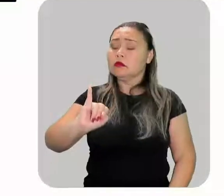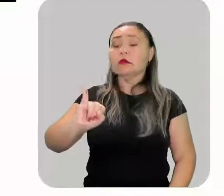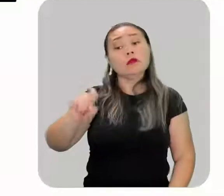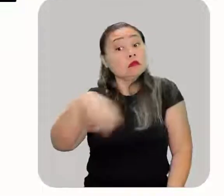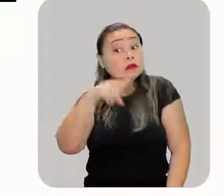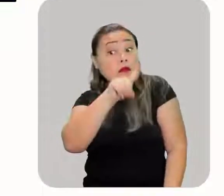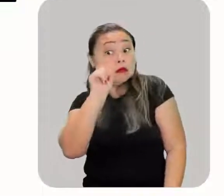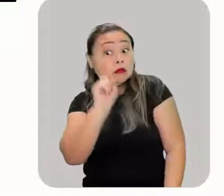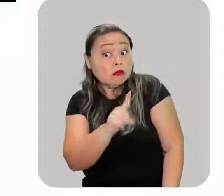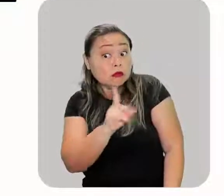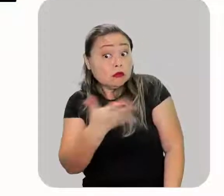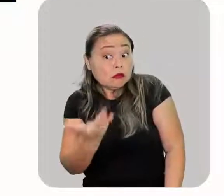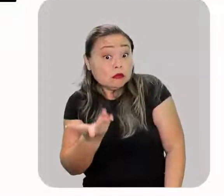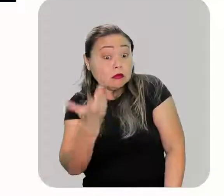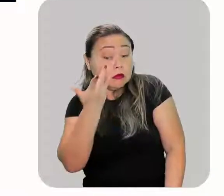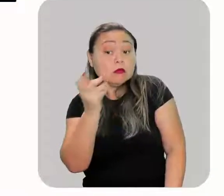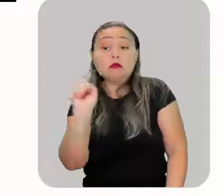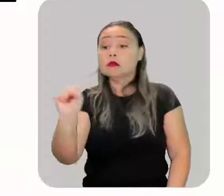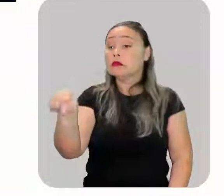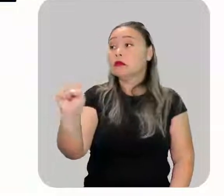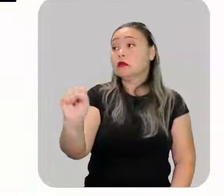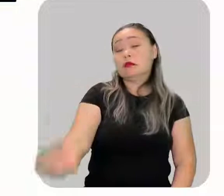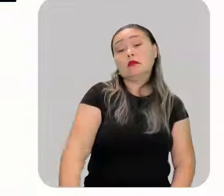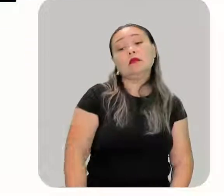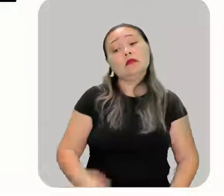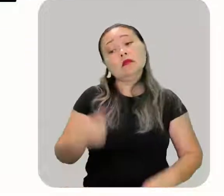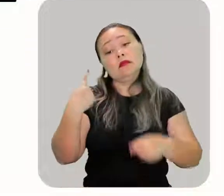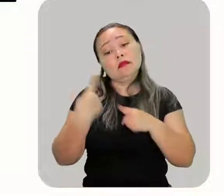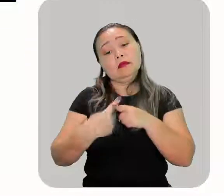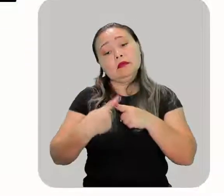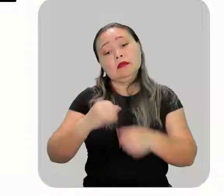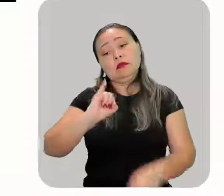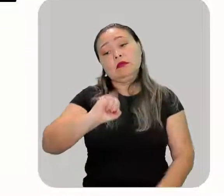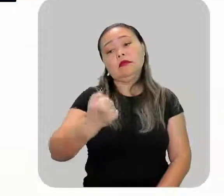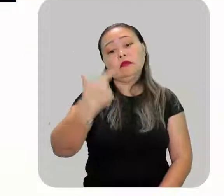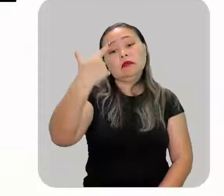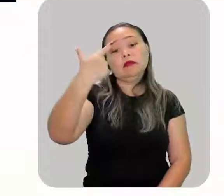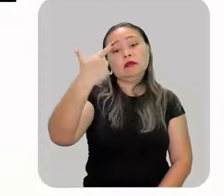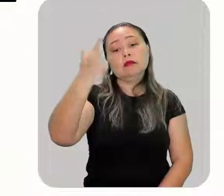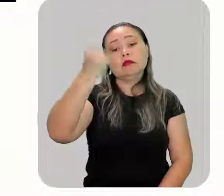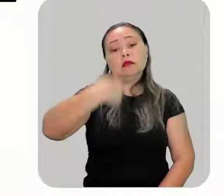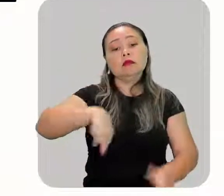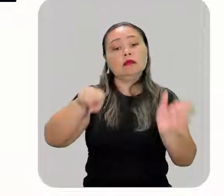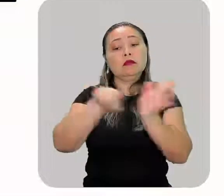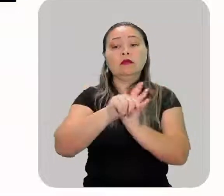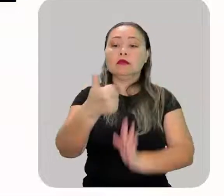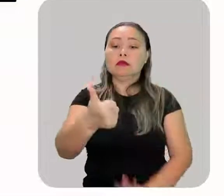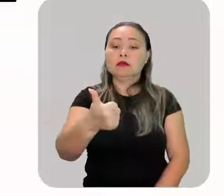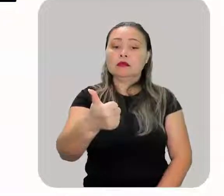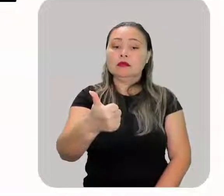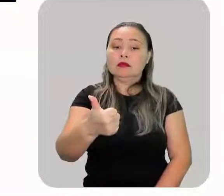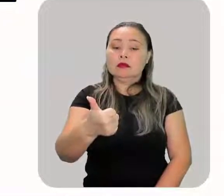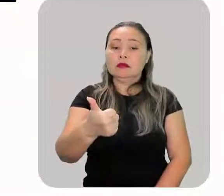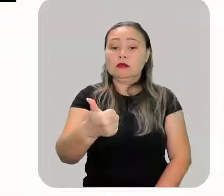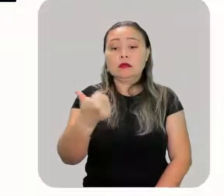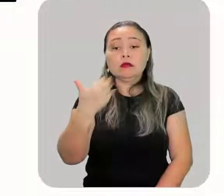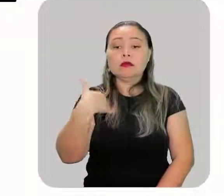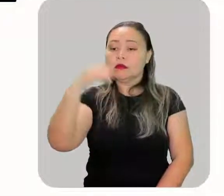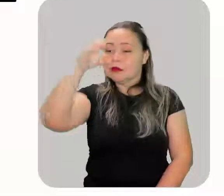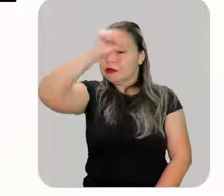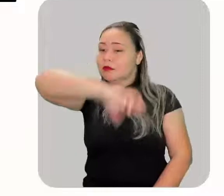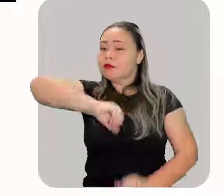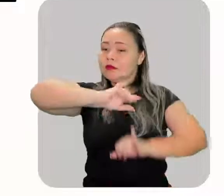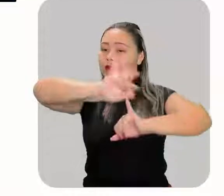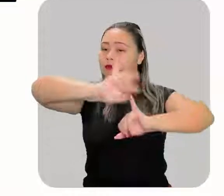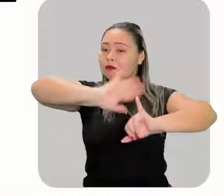raiz? Será? Sim. Porque i ao quadrado, quanto que é mesmo? Menos 1. Ixi, agora... a gente aprendeu números